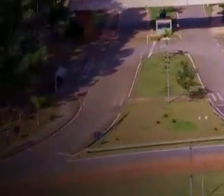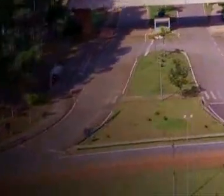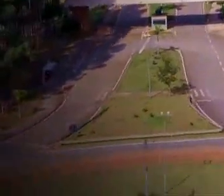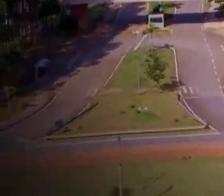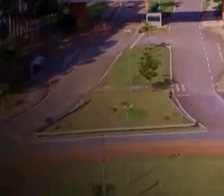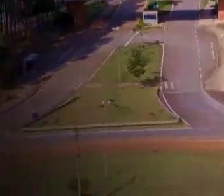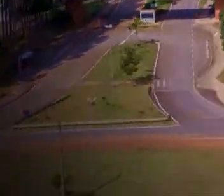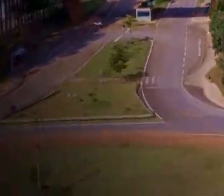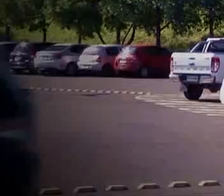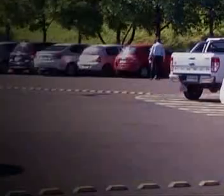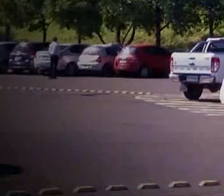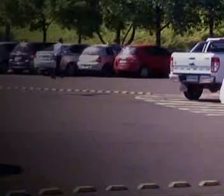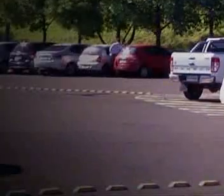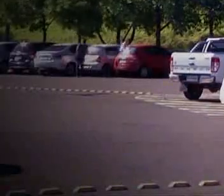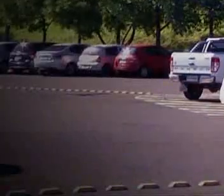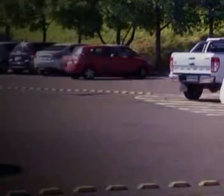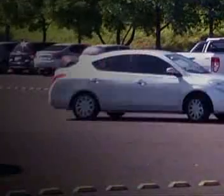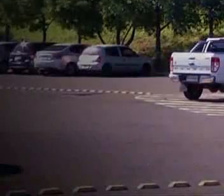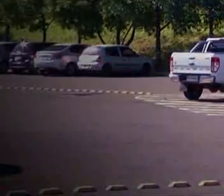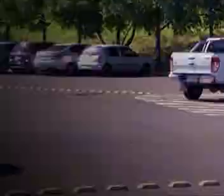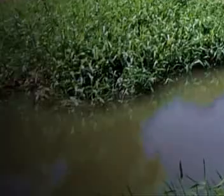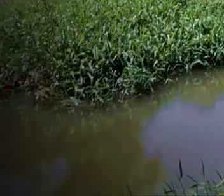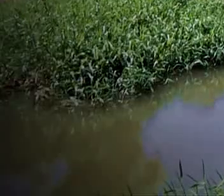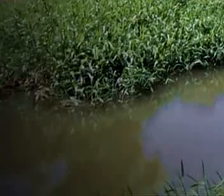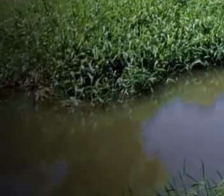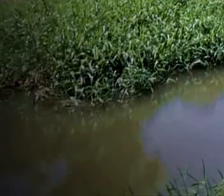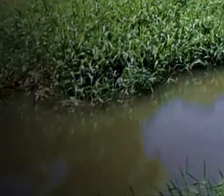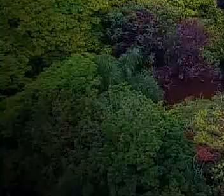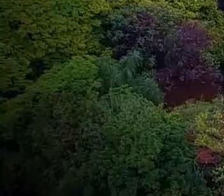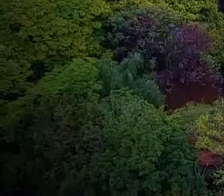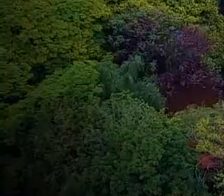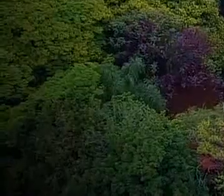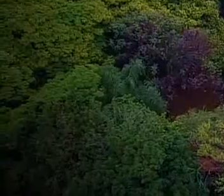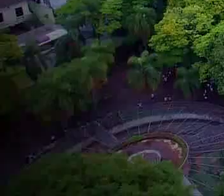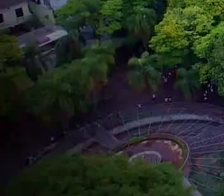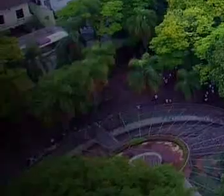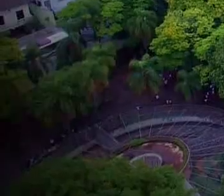aí e aí e